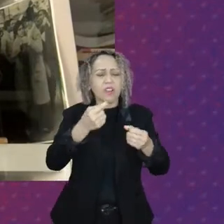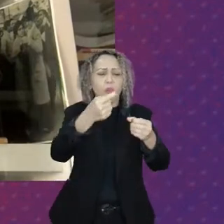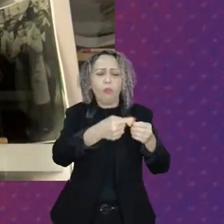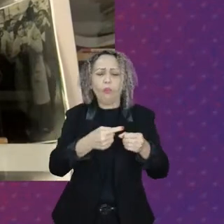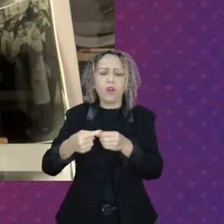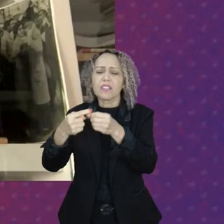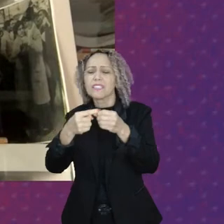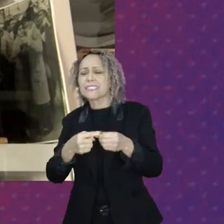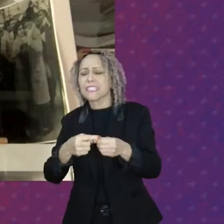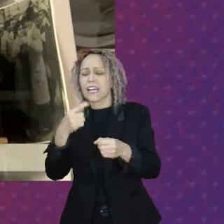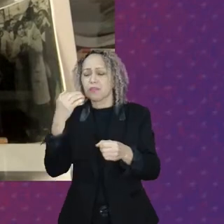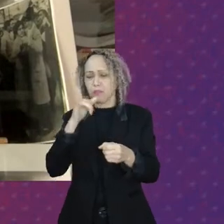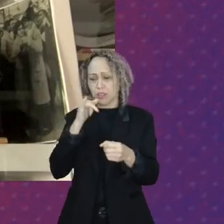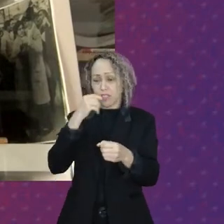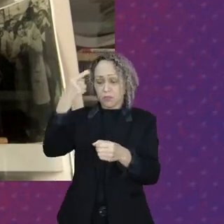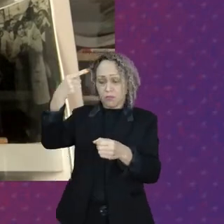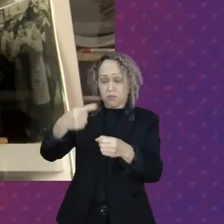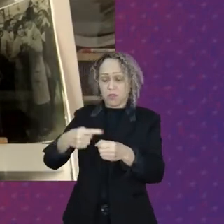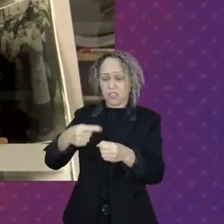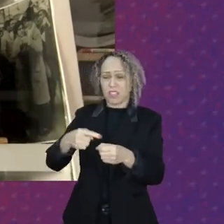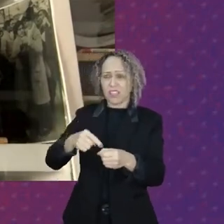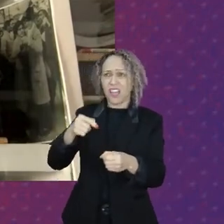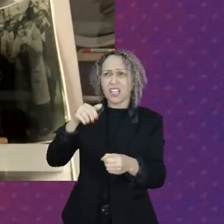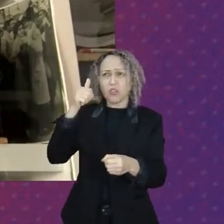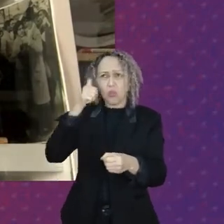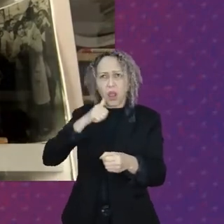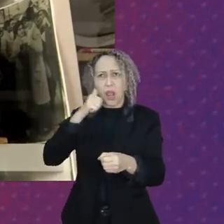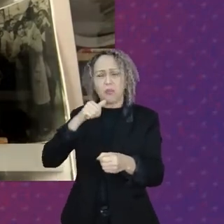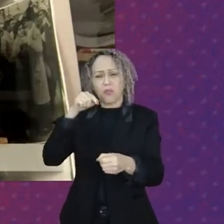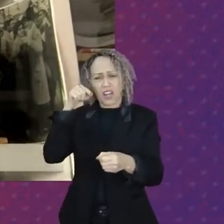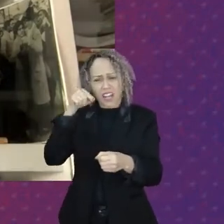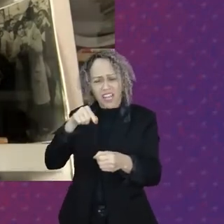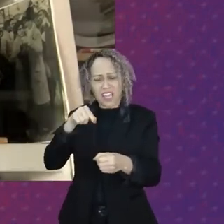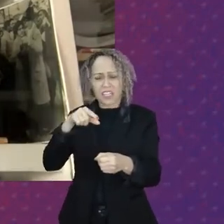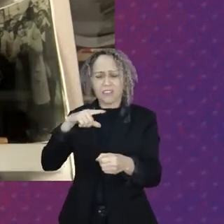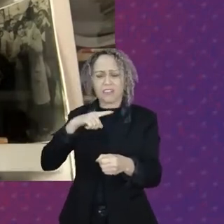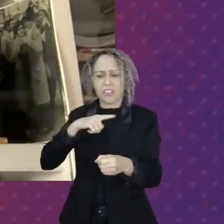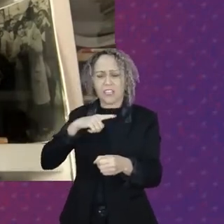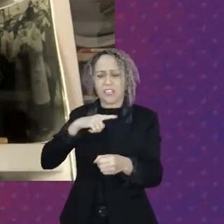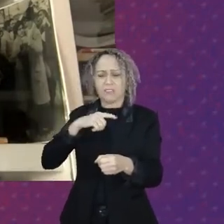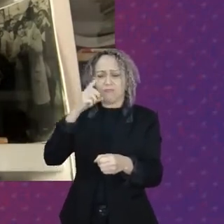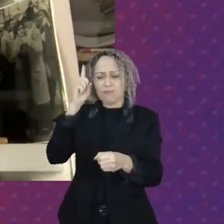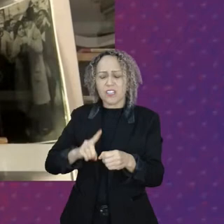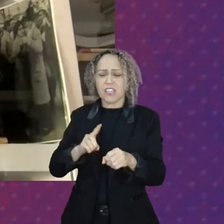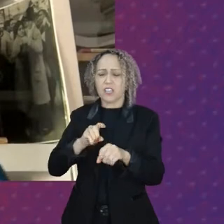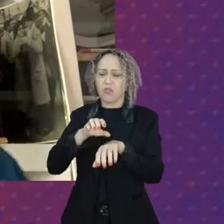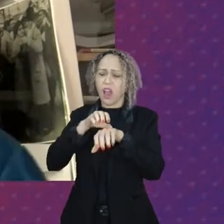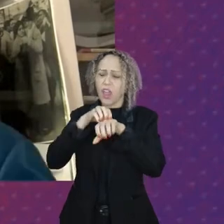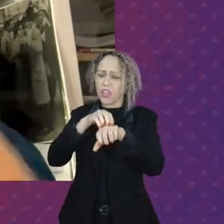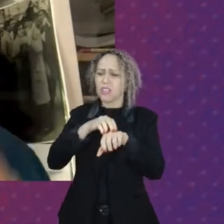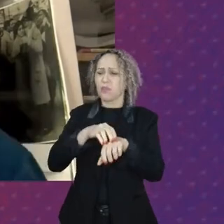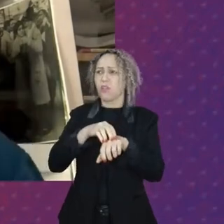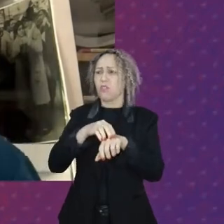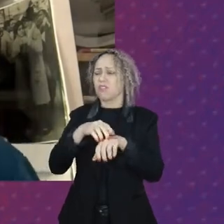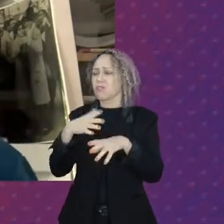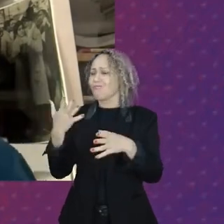uma mulher tenha direito a um transporte, a uma locomoção mais adequada a